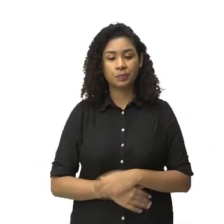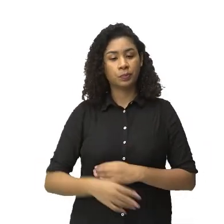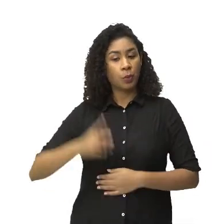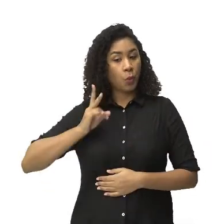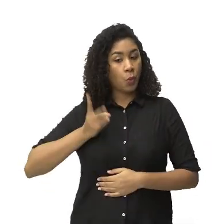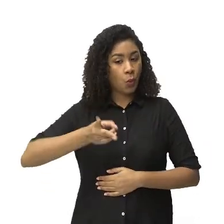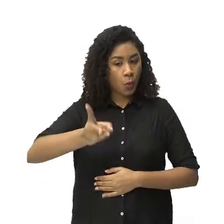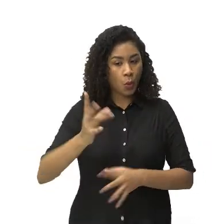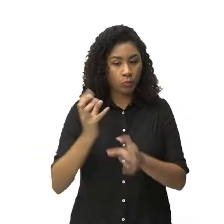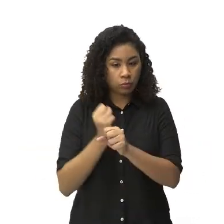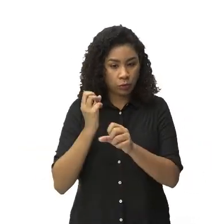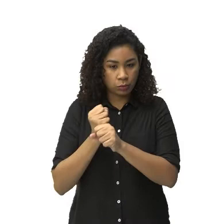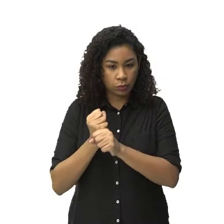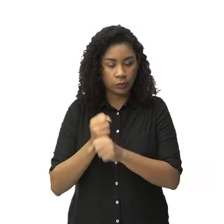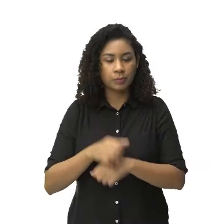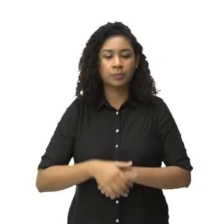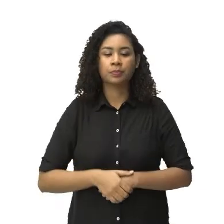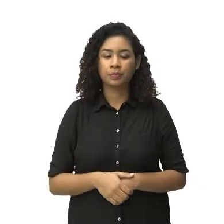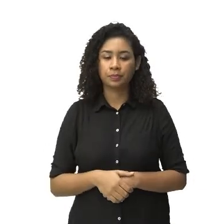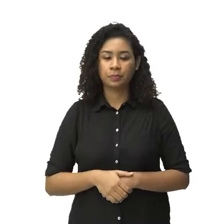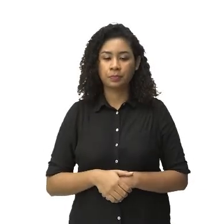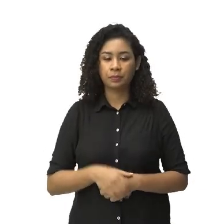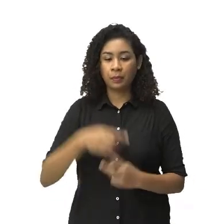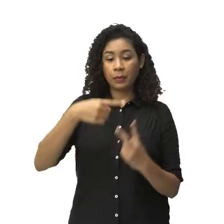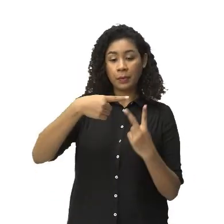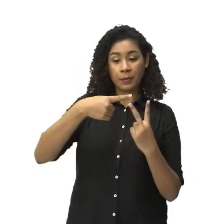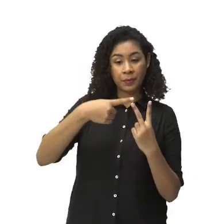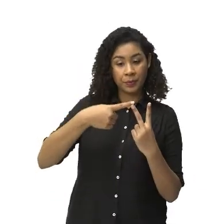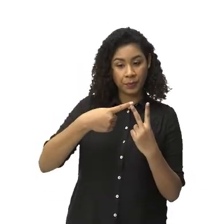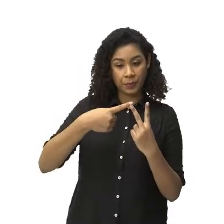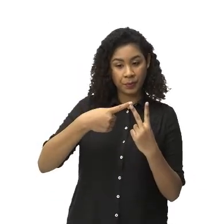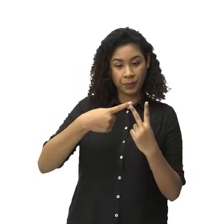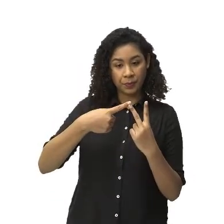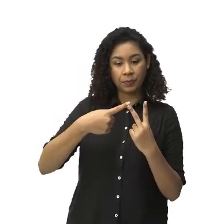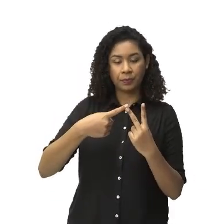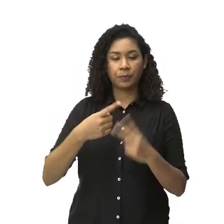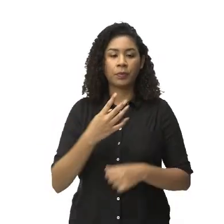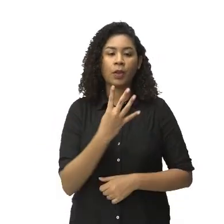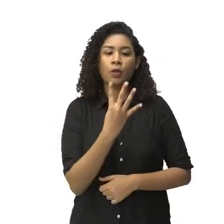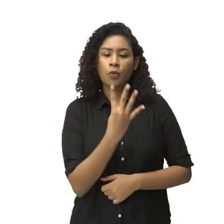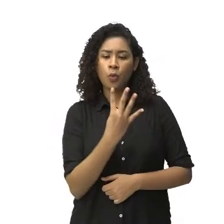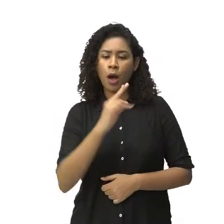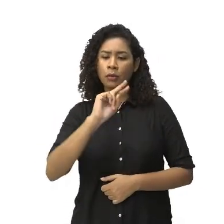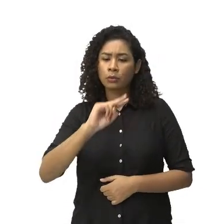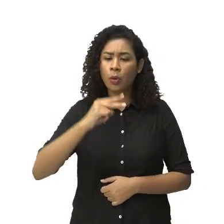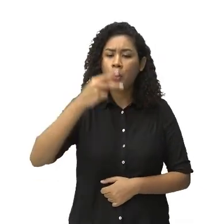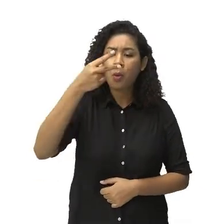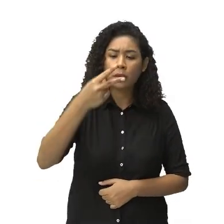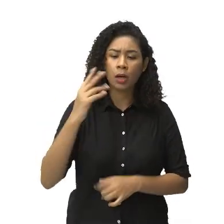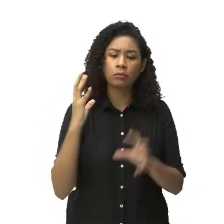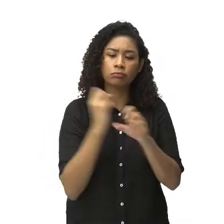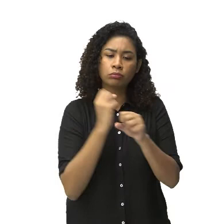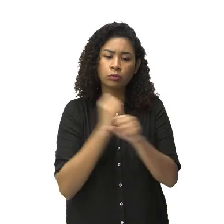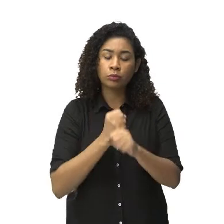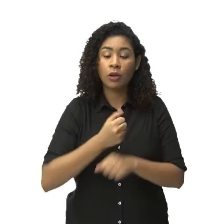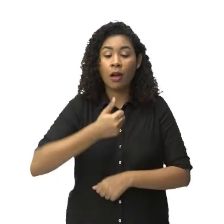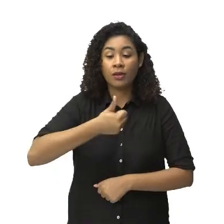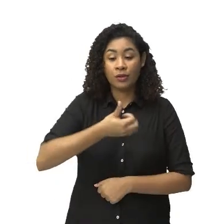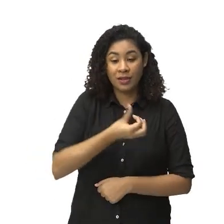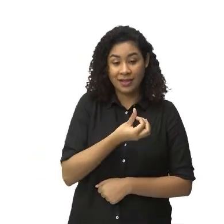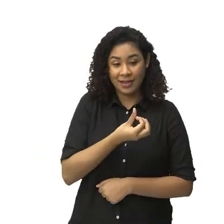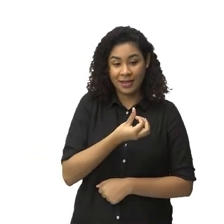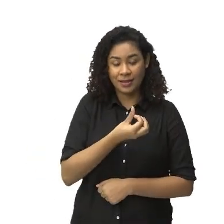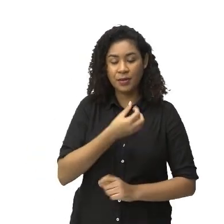Continuando, raiz quadrada, né? 4 elevado ao quadrado é igual a 16,